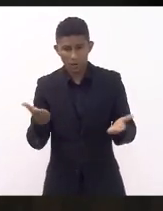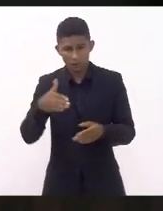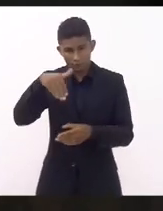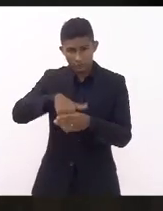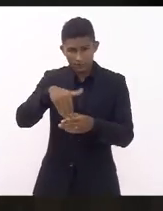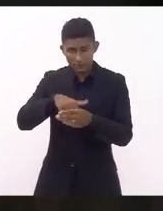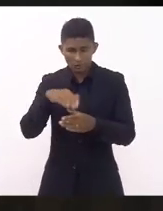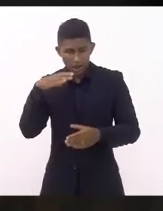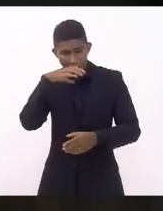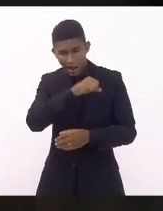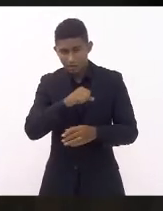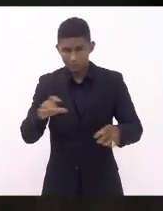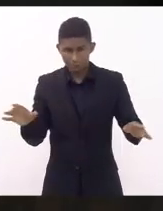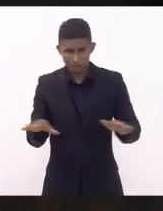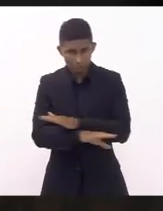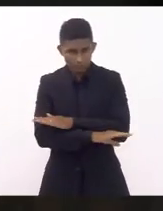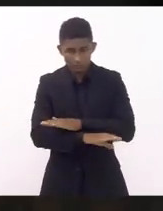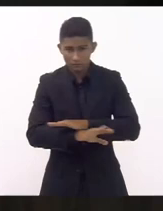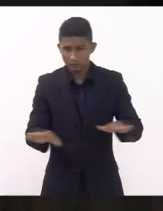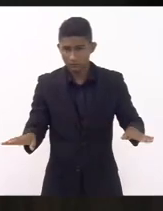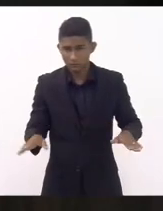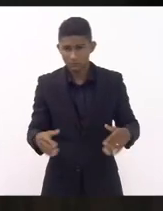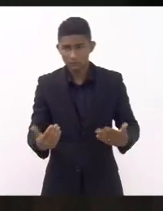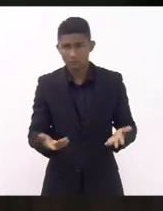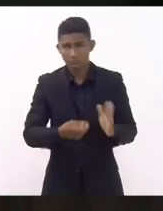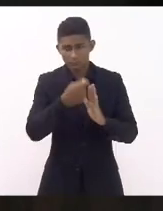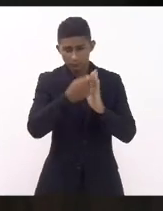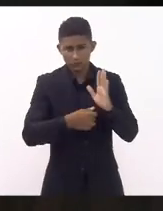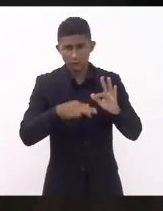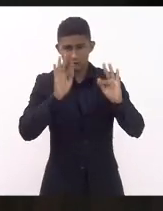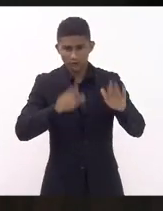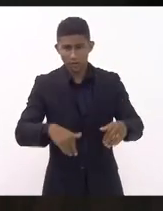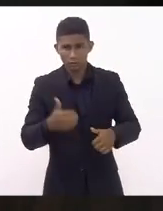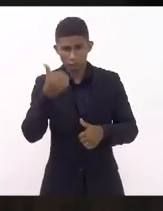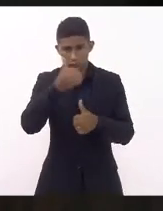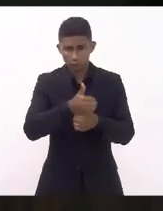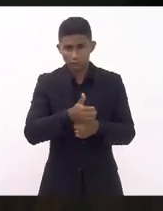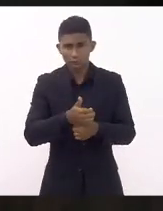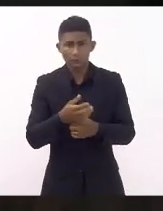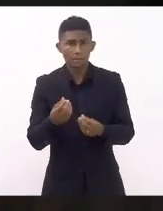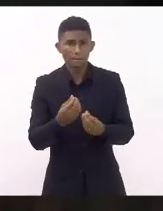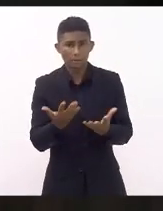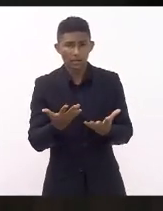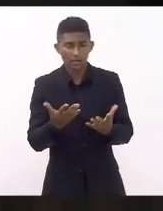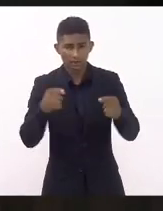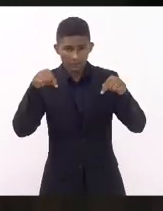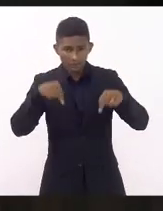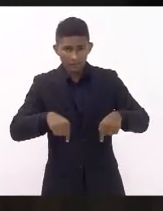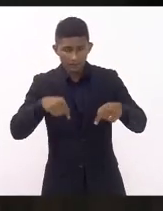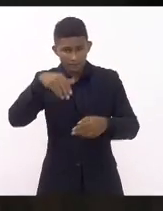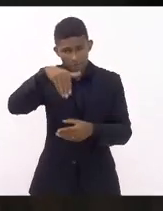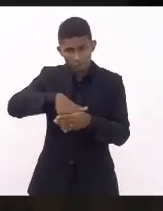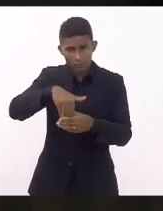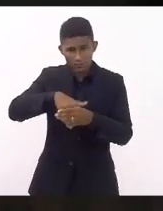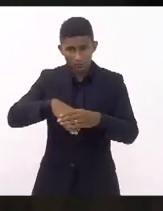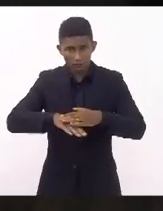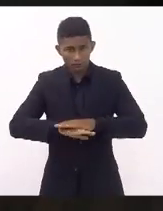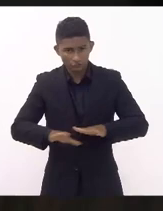votação. Forma final de redação e com substitutivo, que aí a gente encerra a votação desse